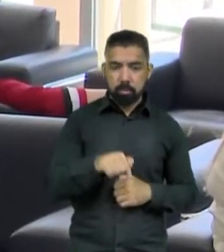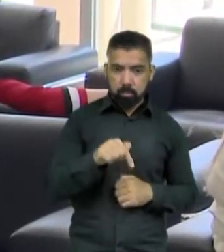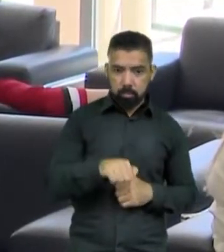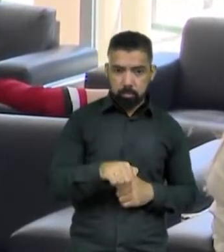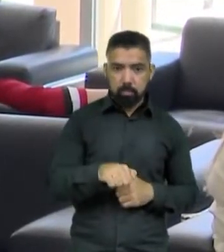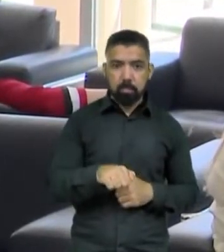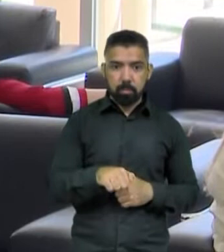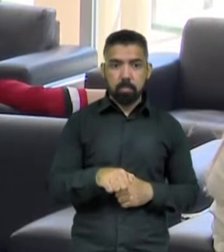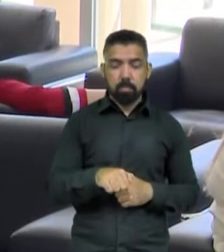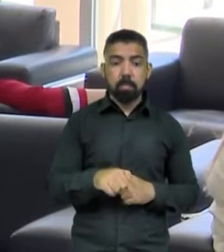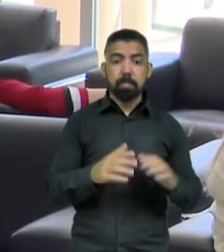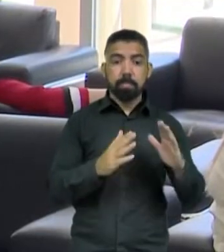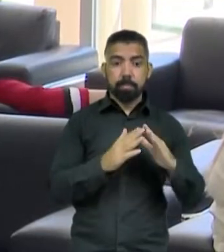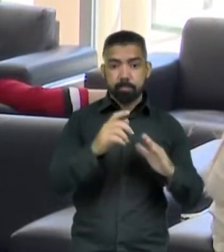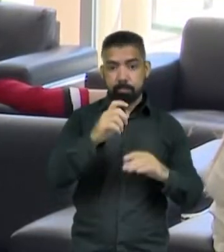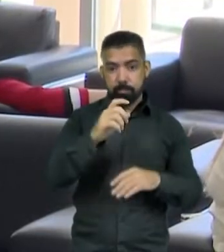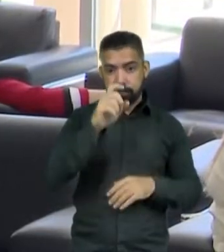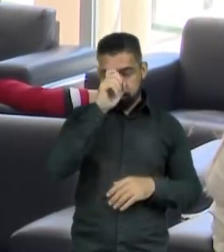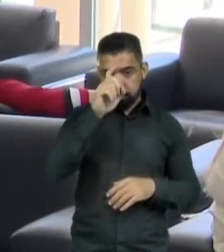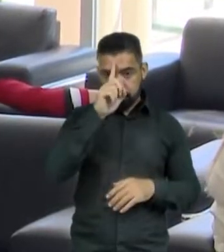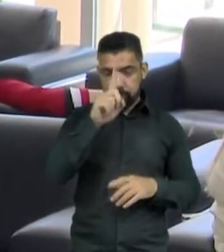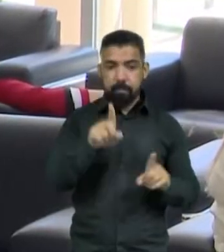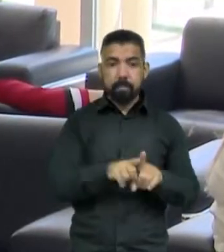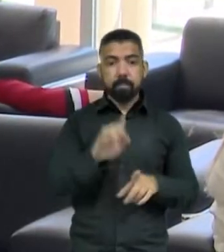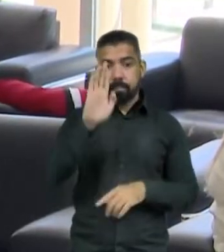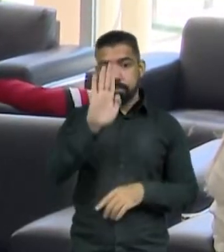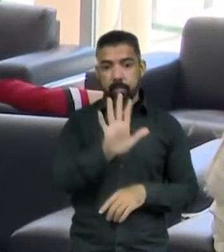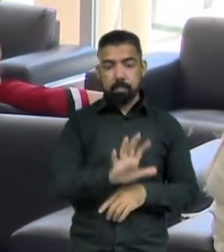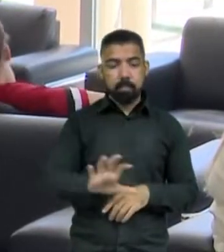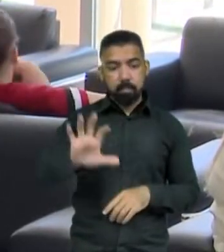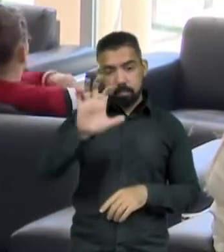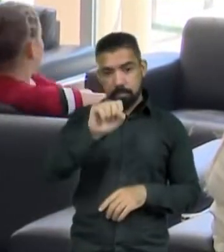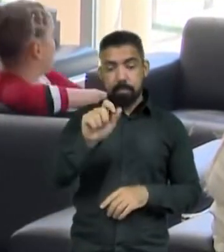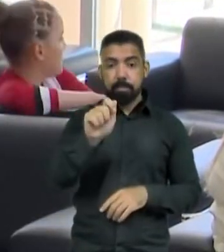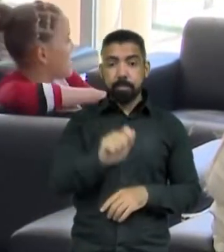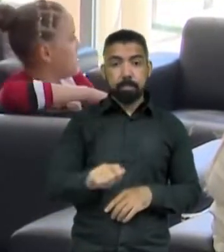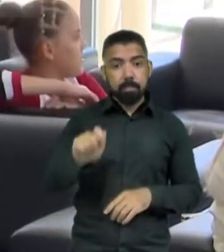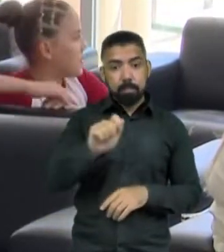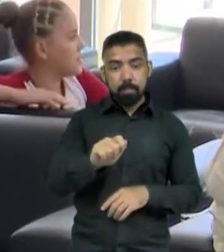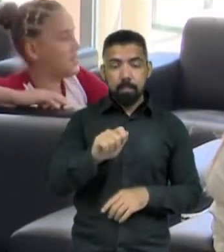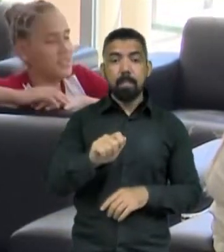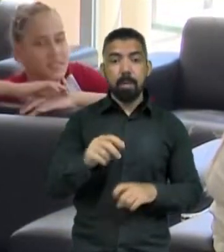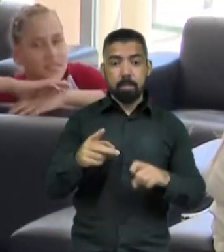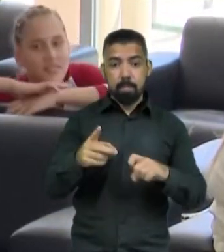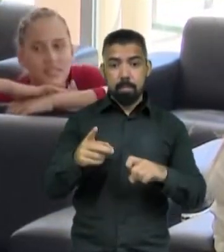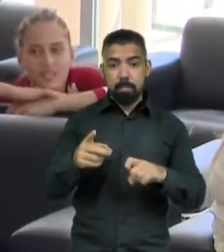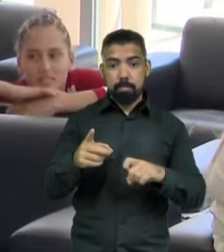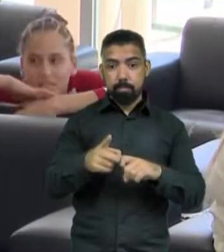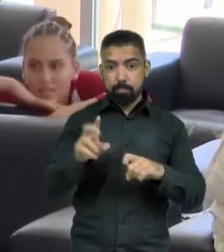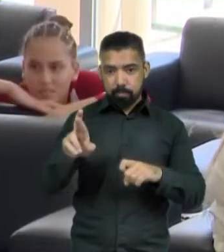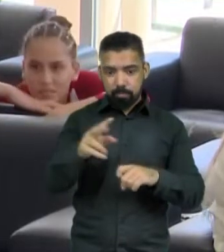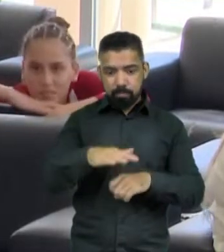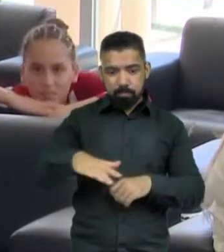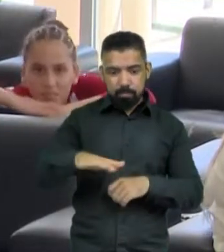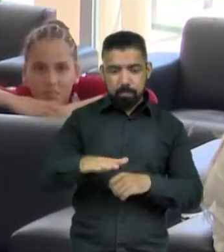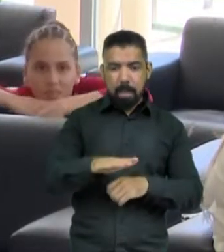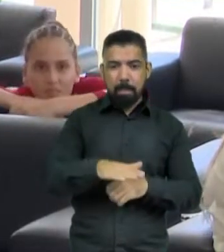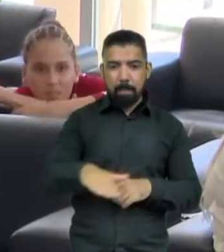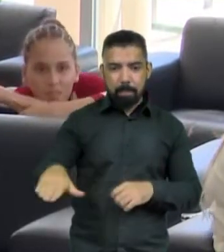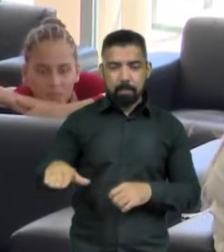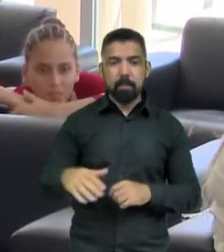Maternidade Escola como no Brasil, a Sociedade de Pediatria e a Sociedade de Obstetrícia fazem movimentos